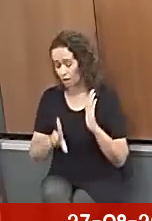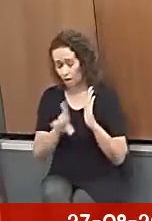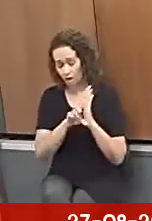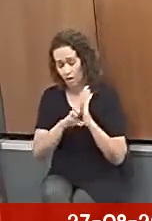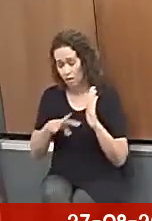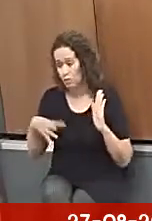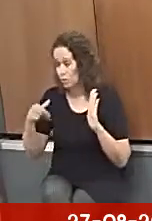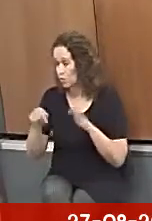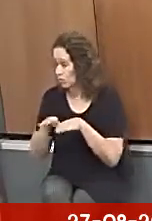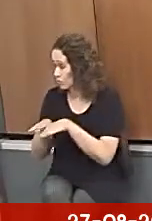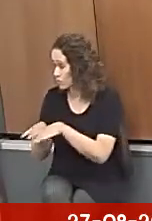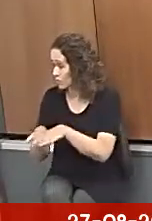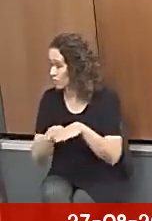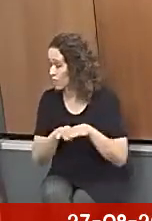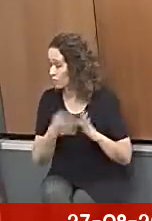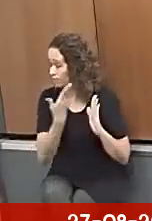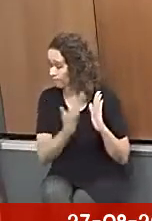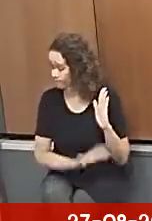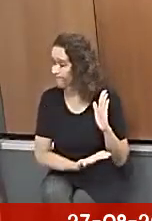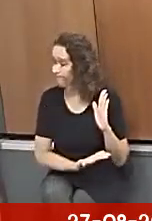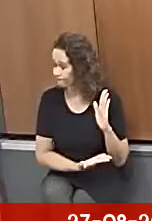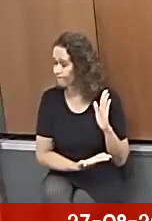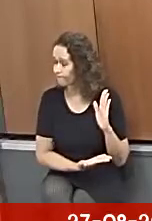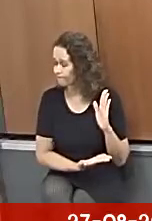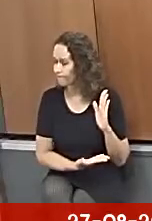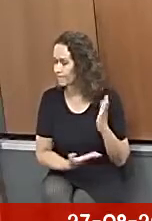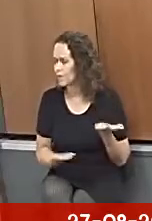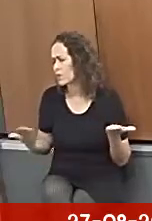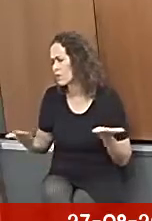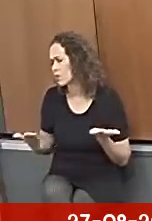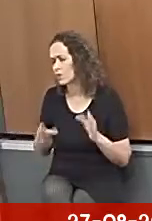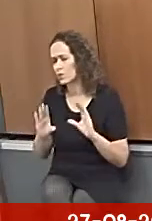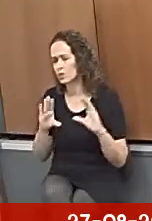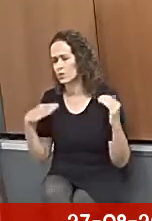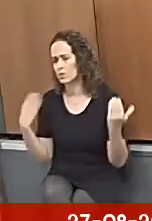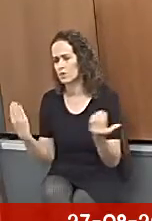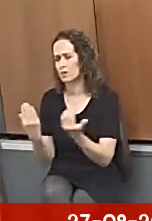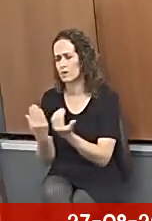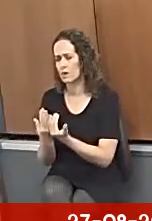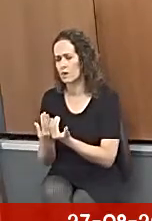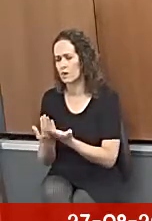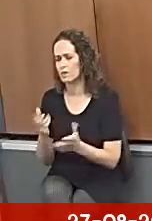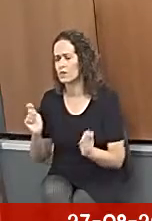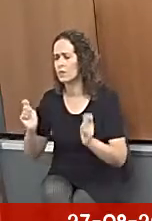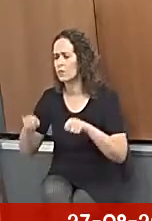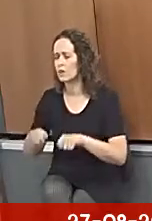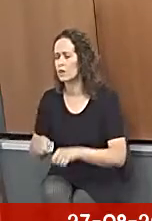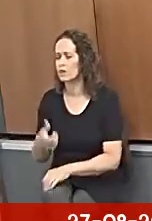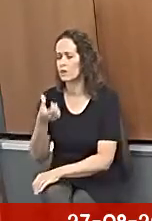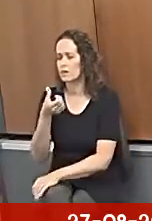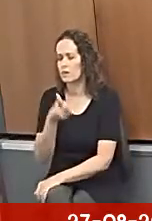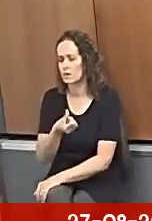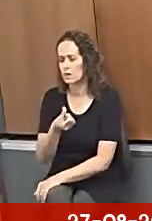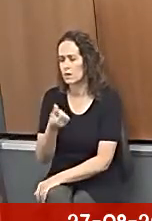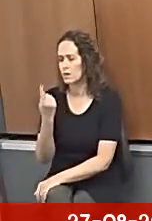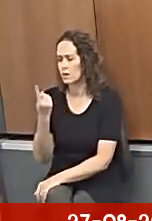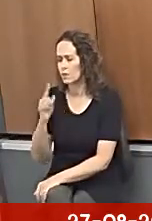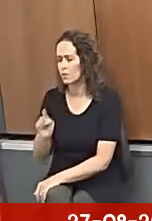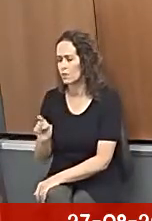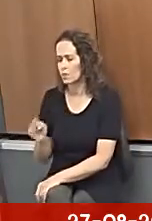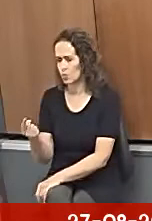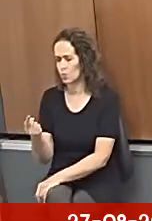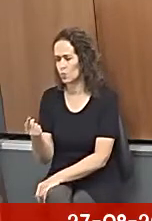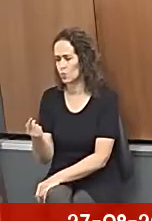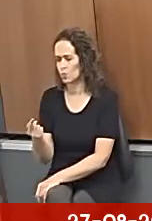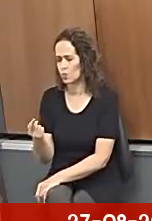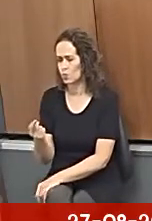é injusto que nós temos pouca capacidade hoje do mineirão desculpa desconhecimento 61 doutor luís o mesmo time